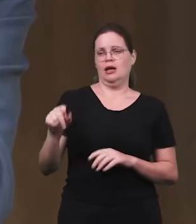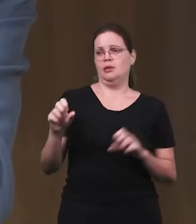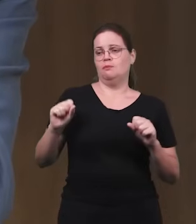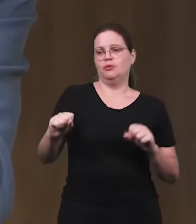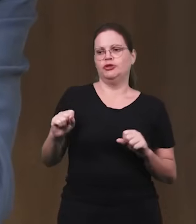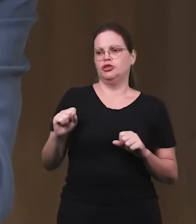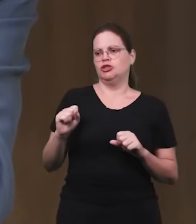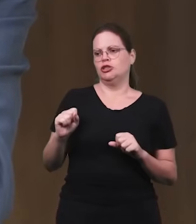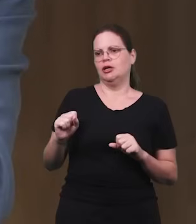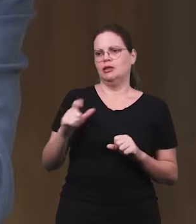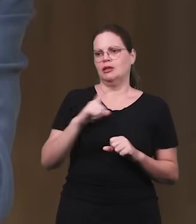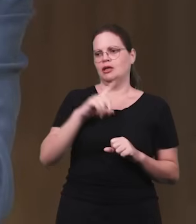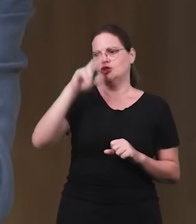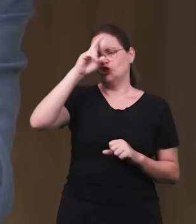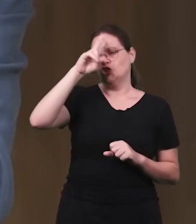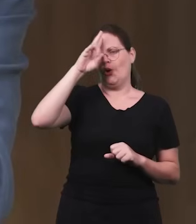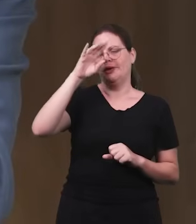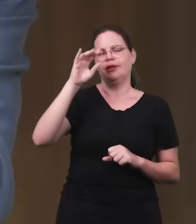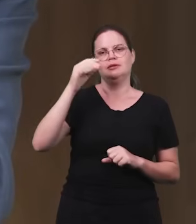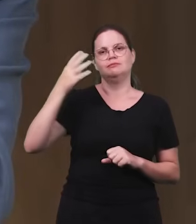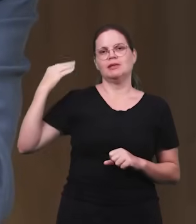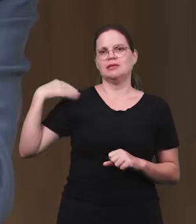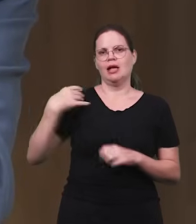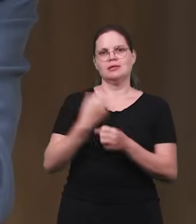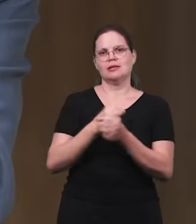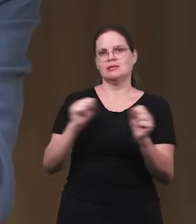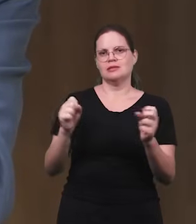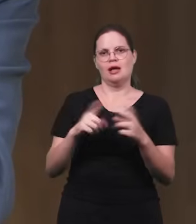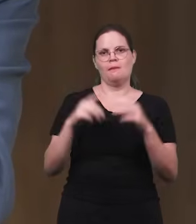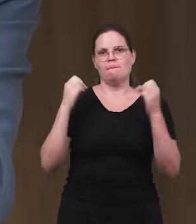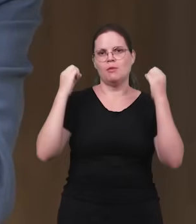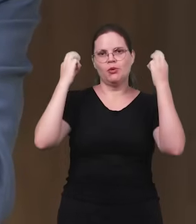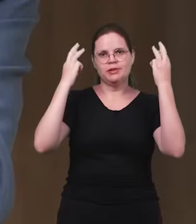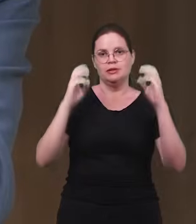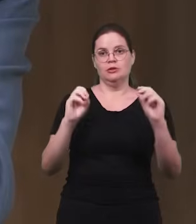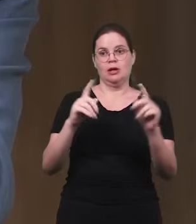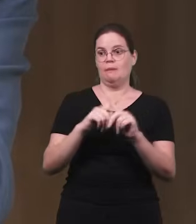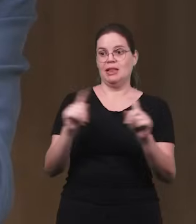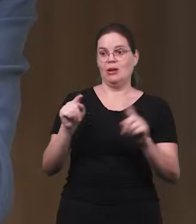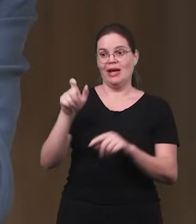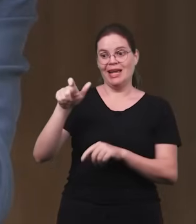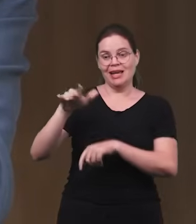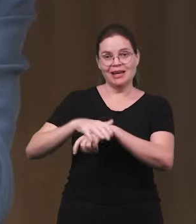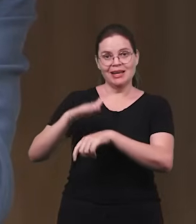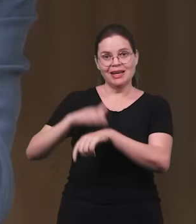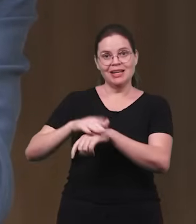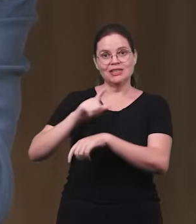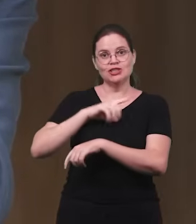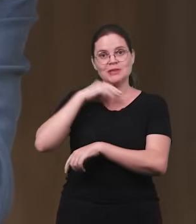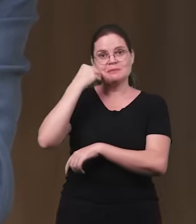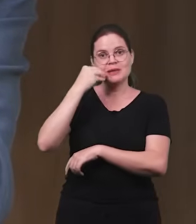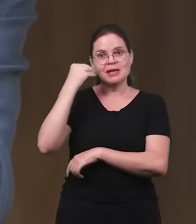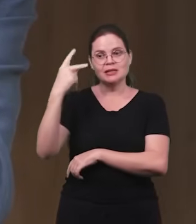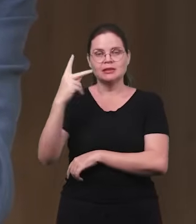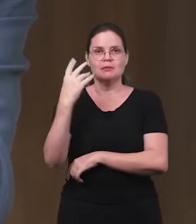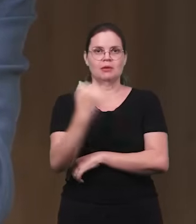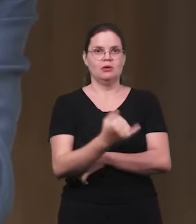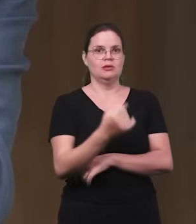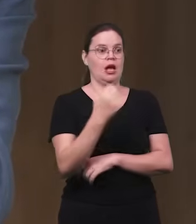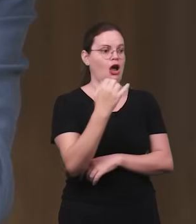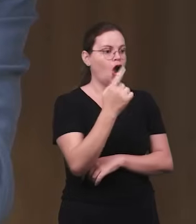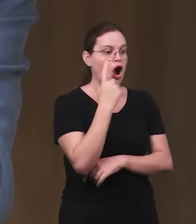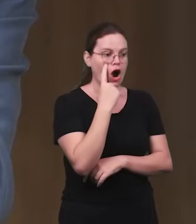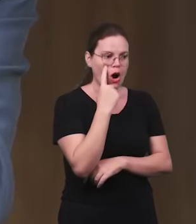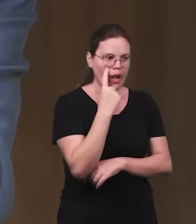contar histórias, né, de Sansão, as histórias de Moisés, mas ele tinha as dele também. Olha, uma